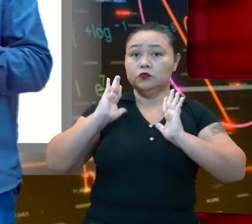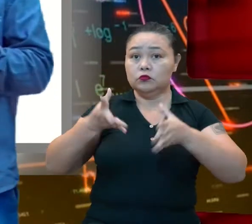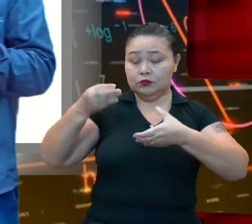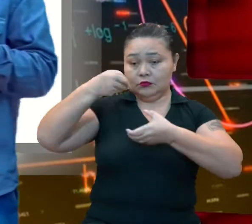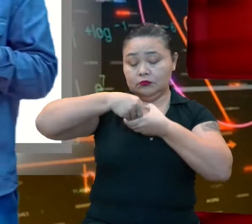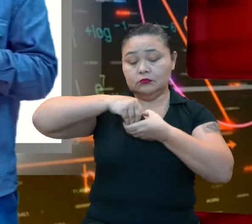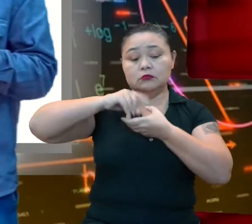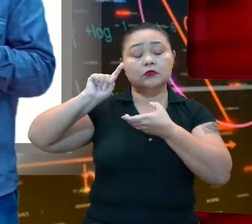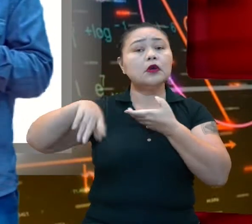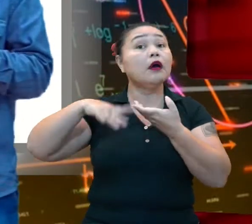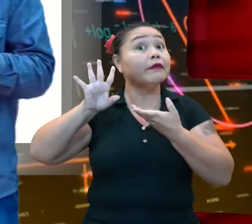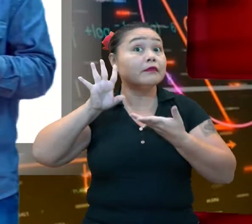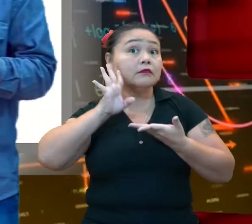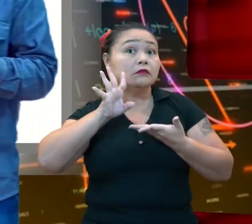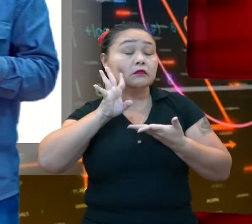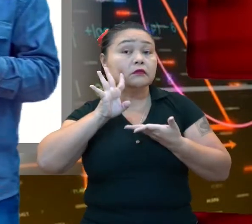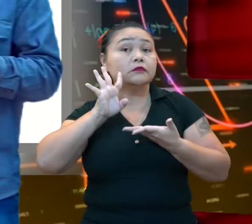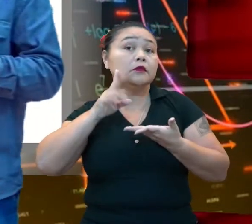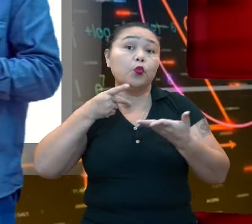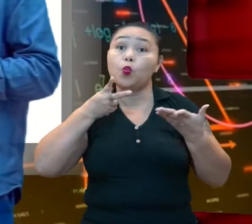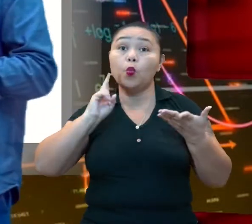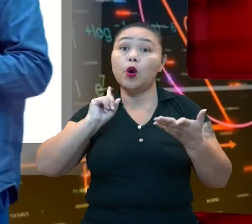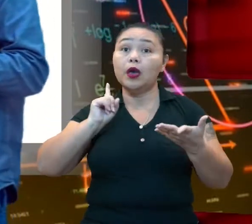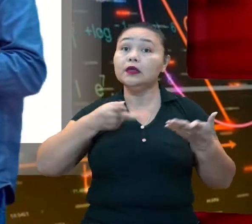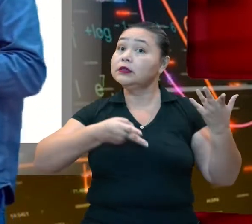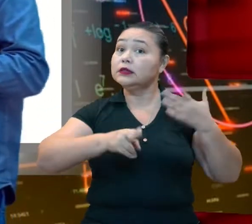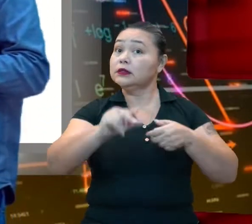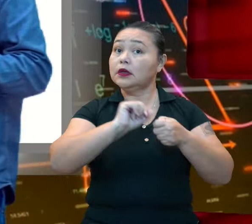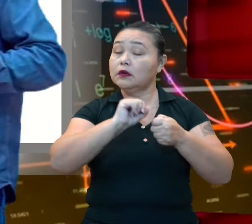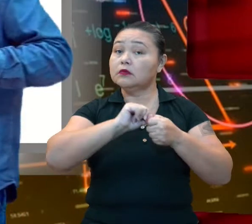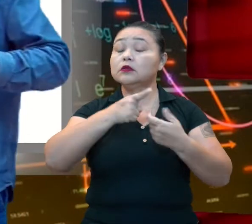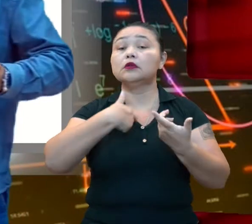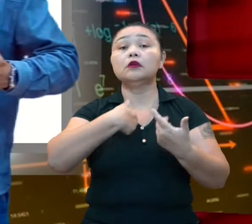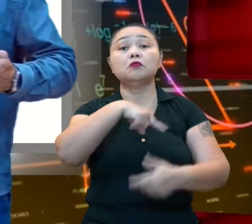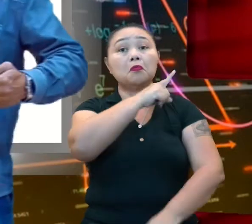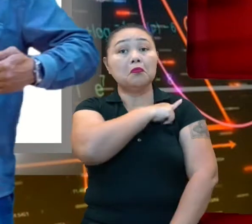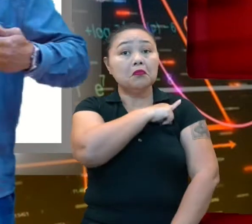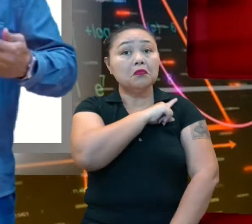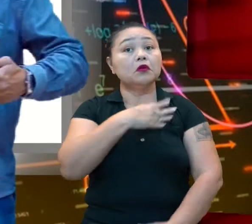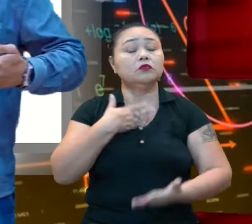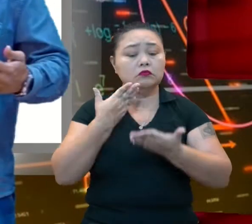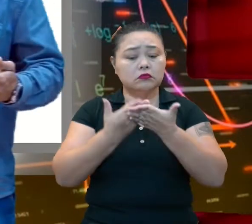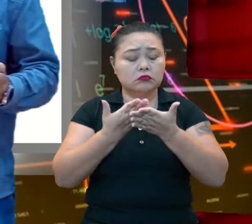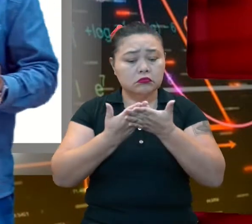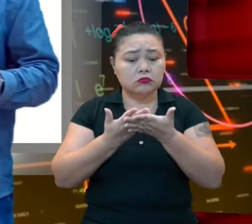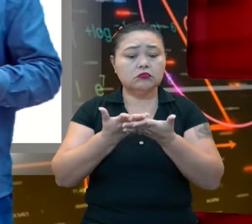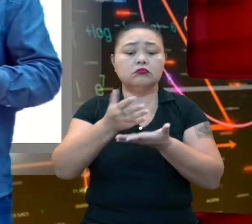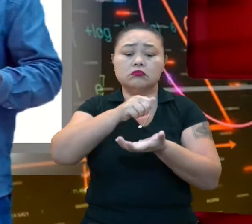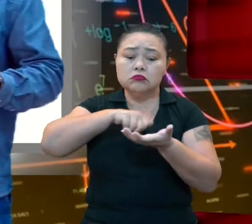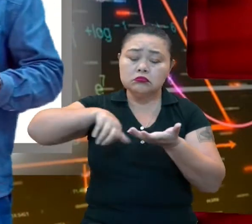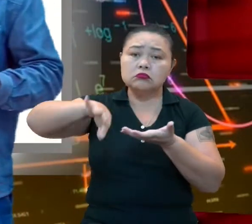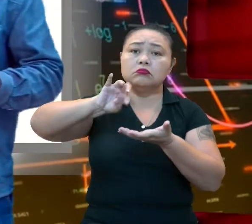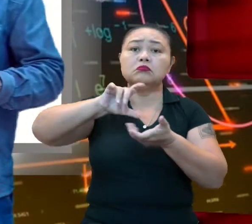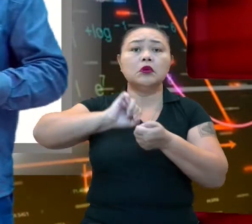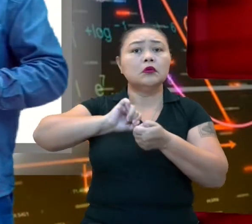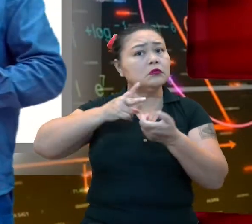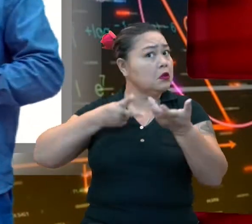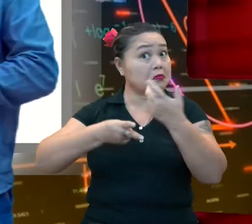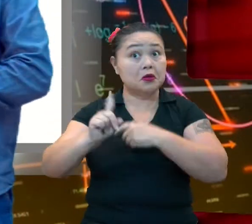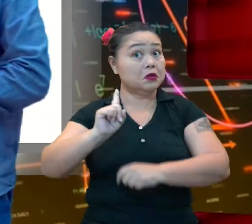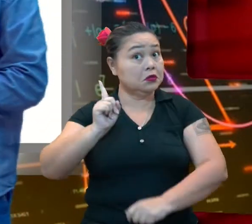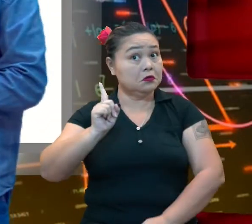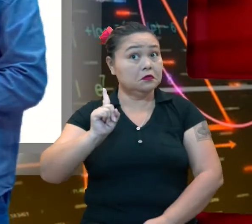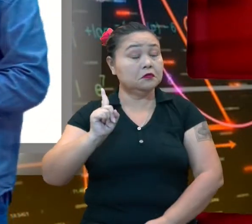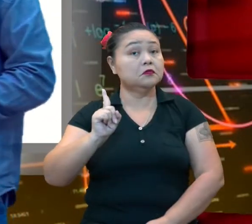é sempre que um primeiro ano tem a chance de estudar trigonometria de maneira tão bem apurada, não é sempre, tá?